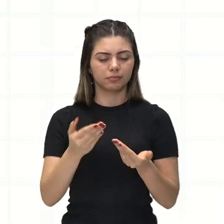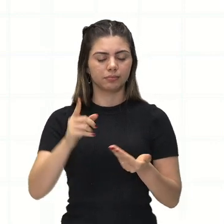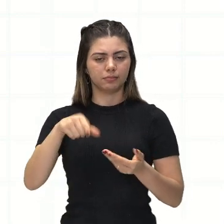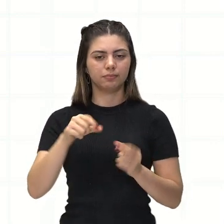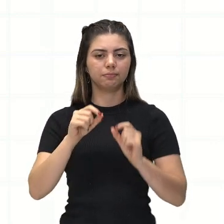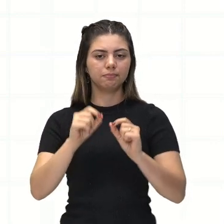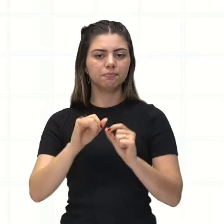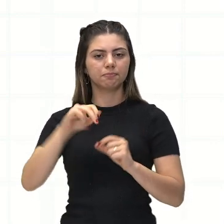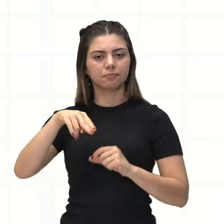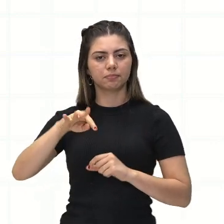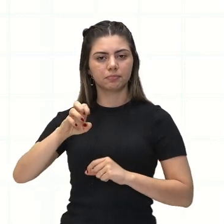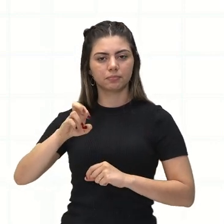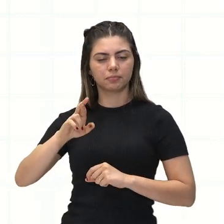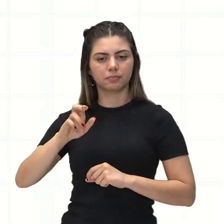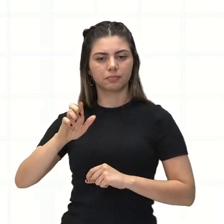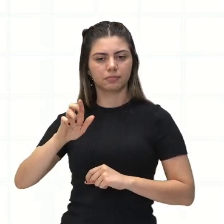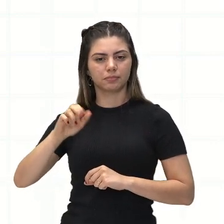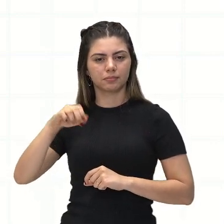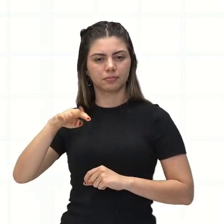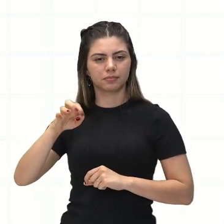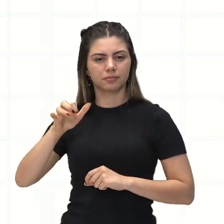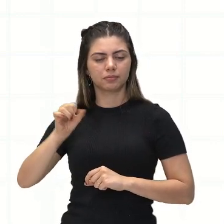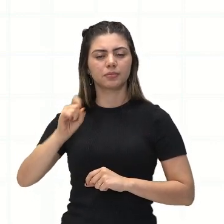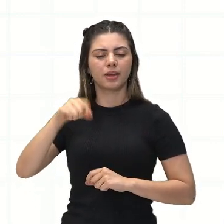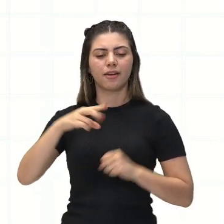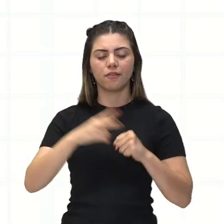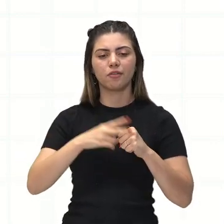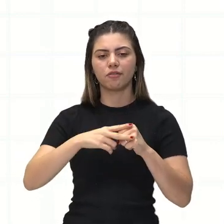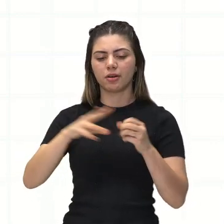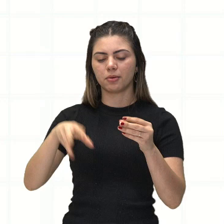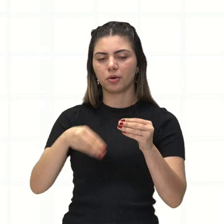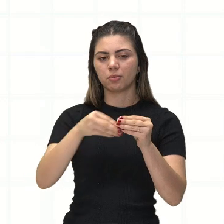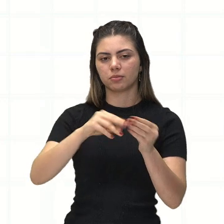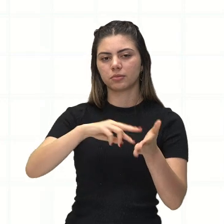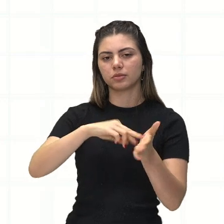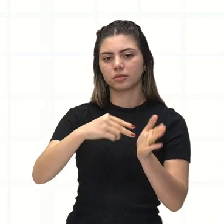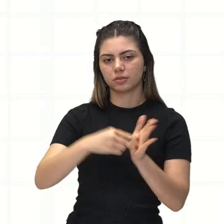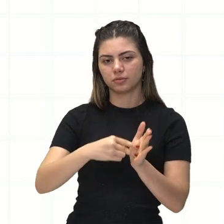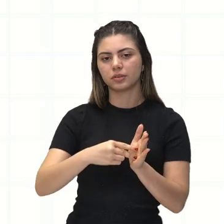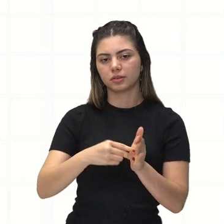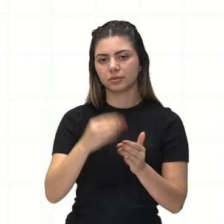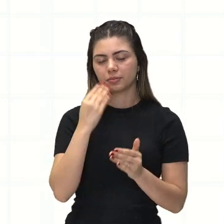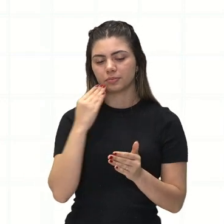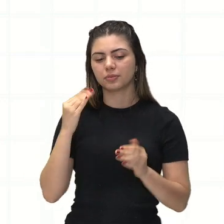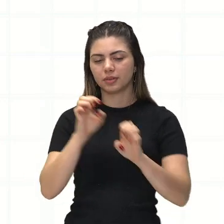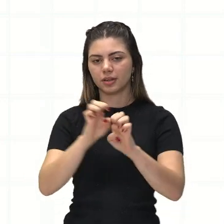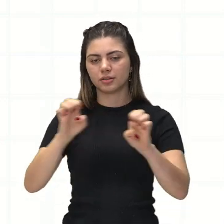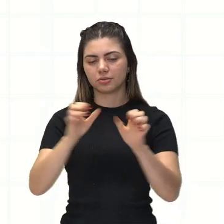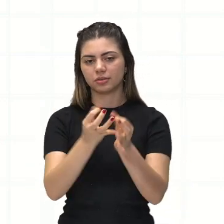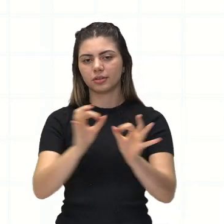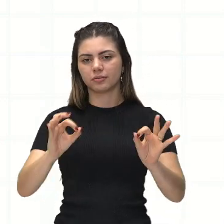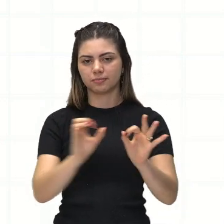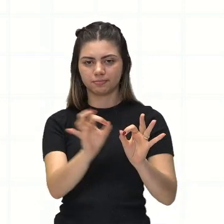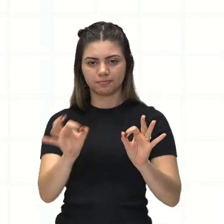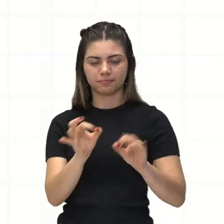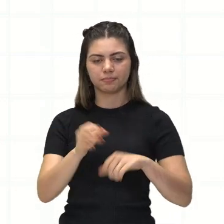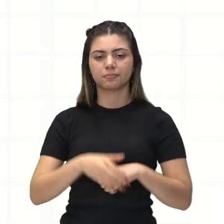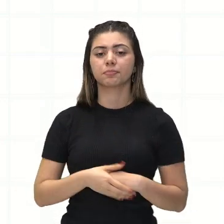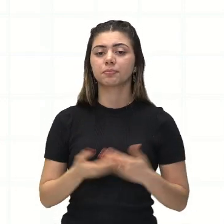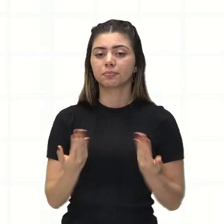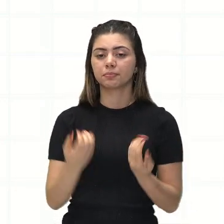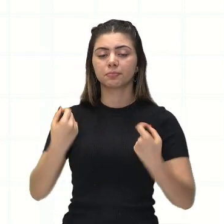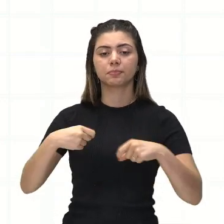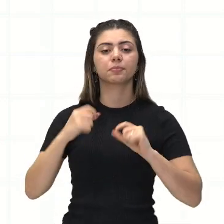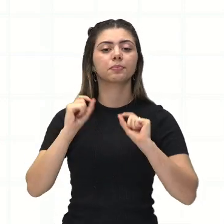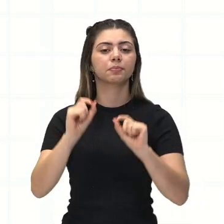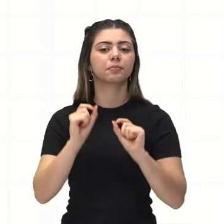o sentido do verbo, do nome e do adjetivo nessa estrutura da frase da nossa oração. Eles são necessários para